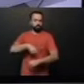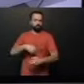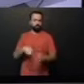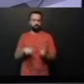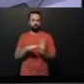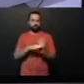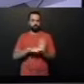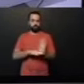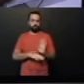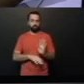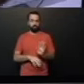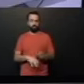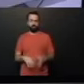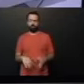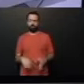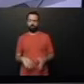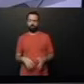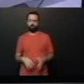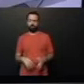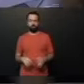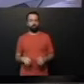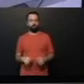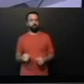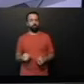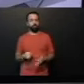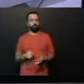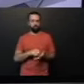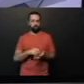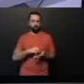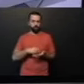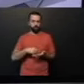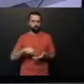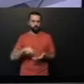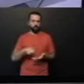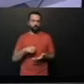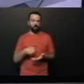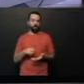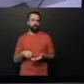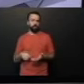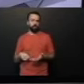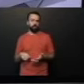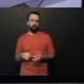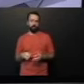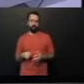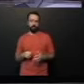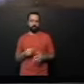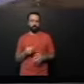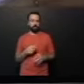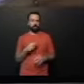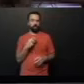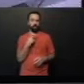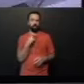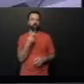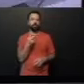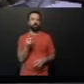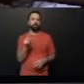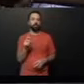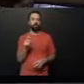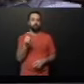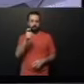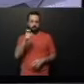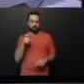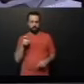receita, olha que legal, ortografia. Nós vamos ver o som da letrinha X e